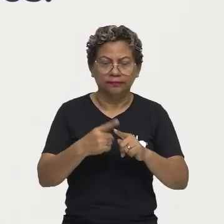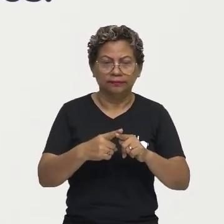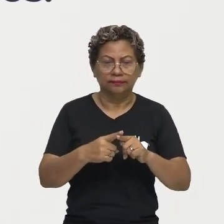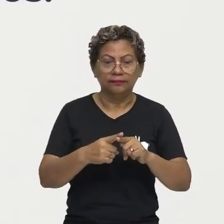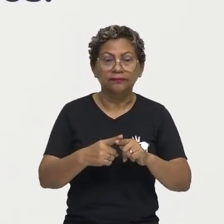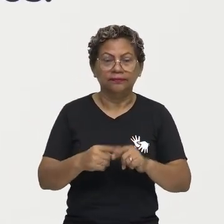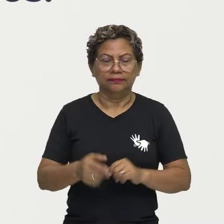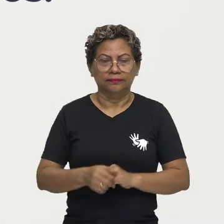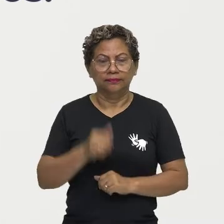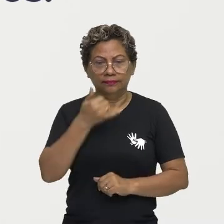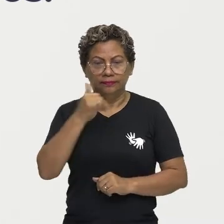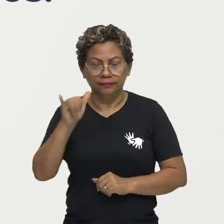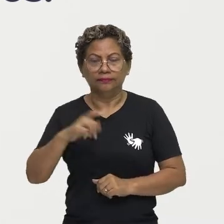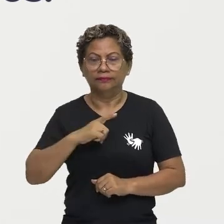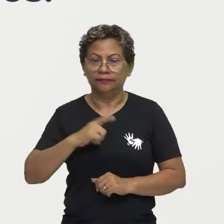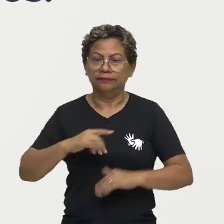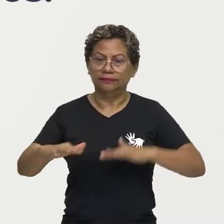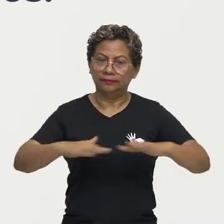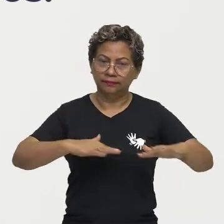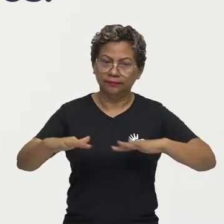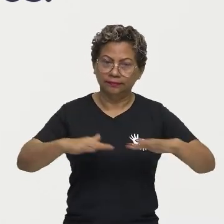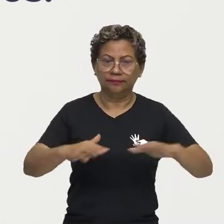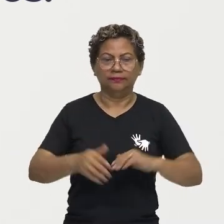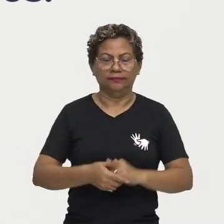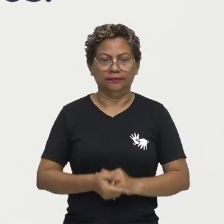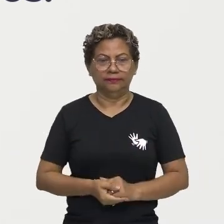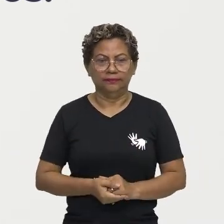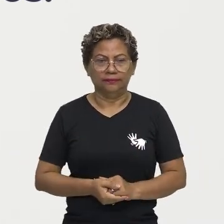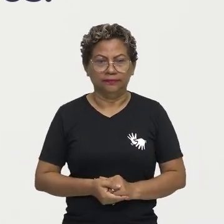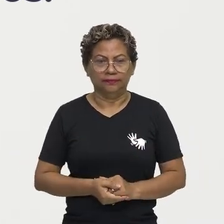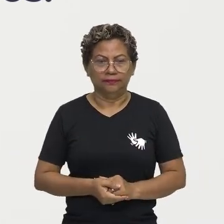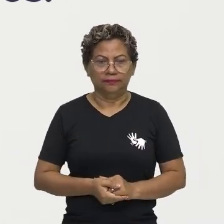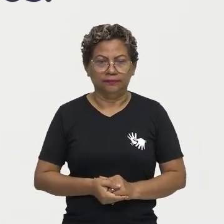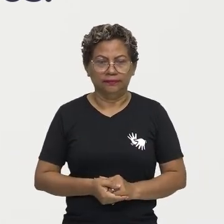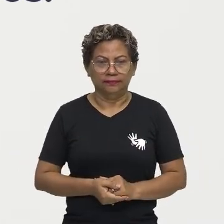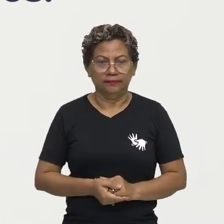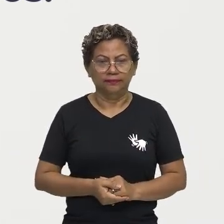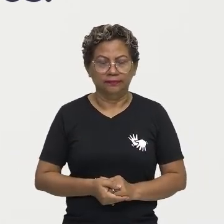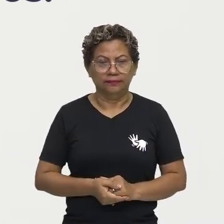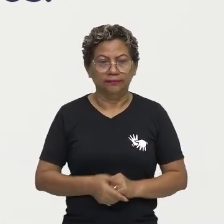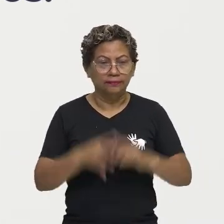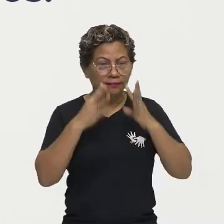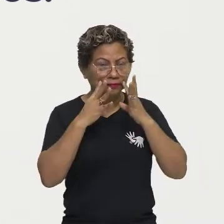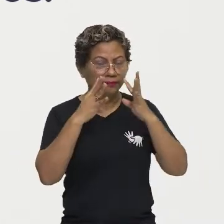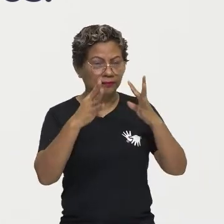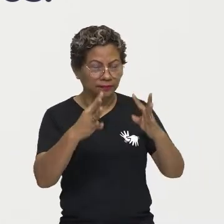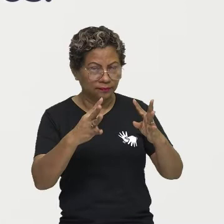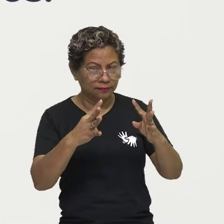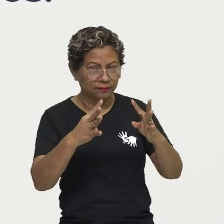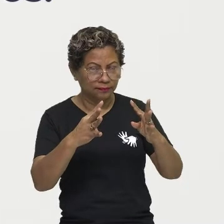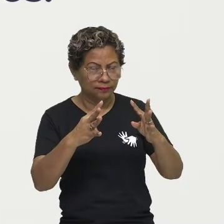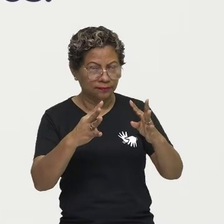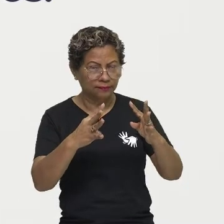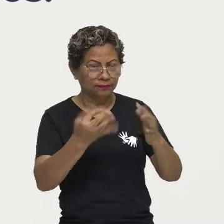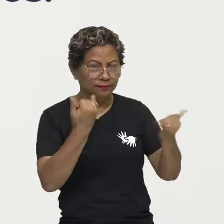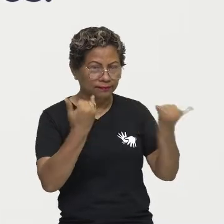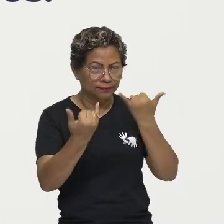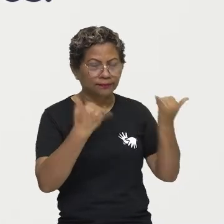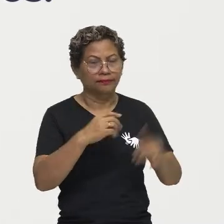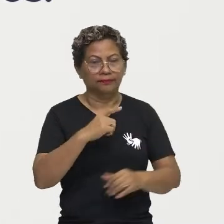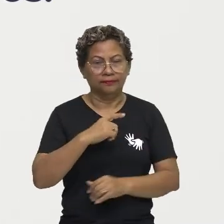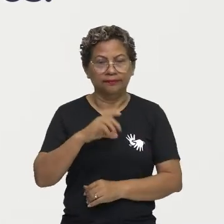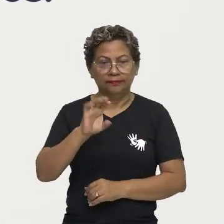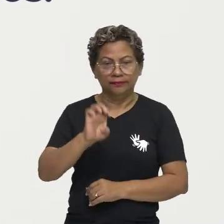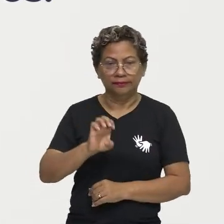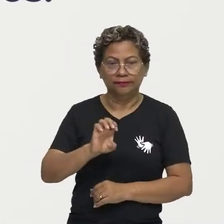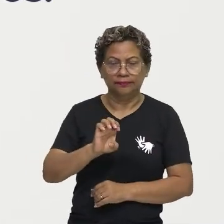essa energia está associada ao movimento. E aqui a gente tem a resolução. Olha, a gente quer calcular a energia cinética. A massa do corpo, ele disse